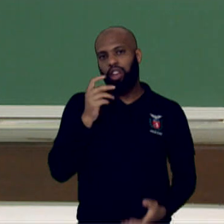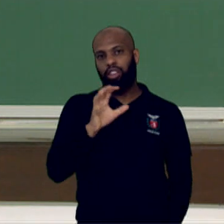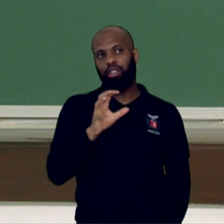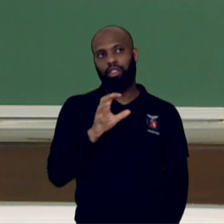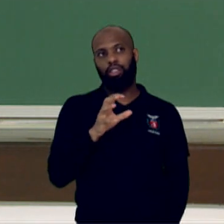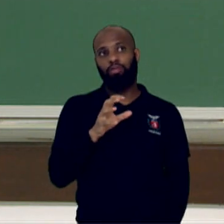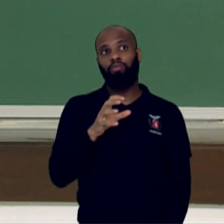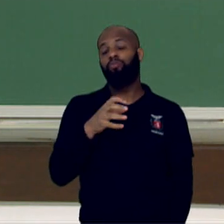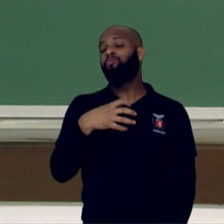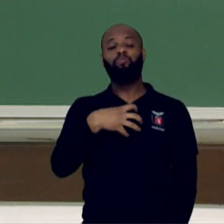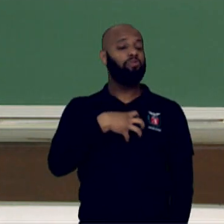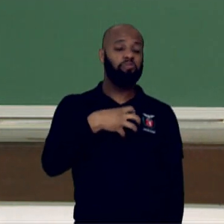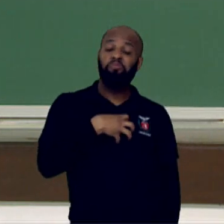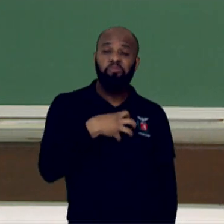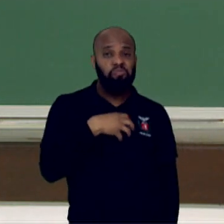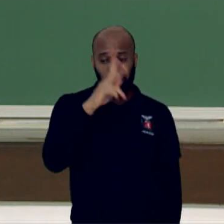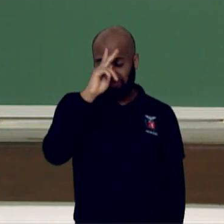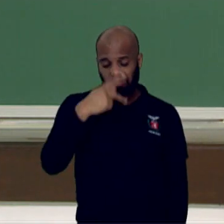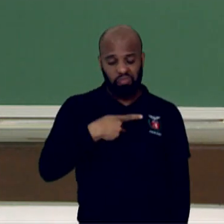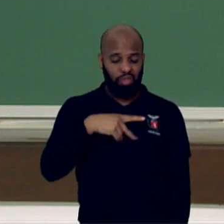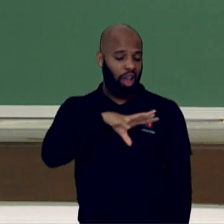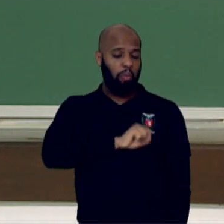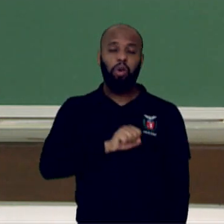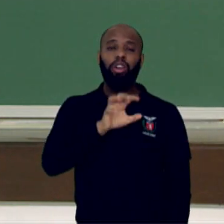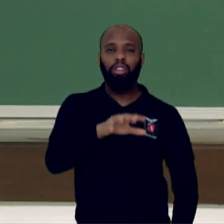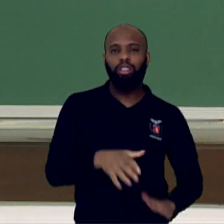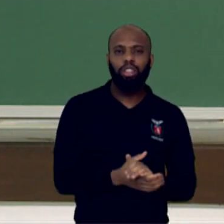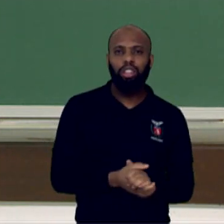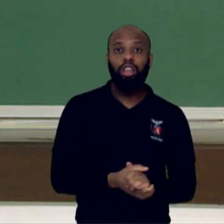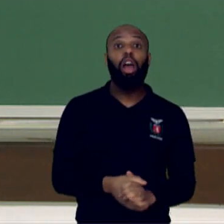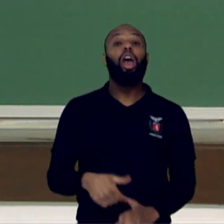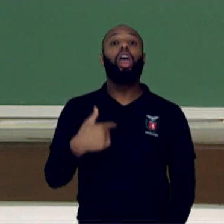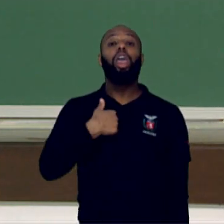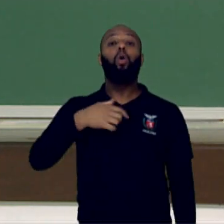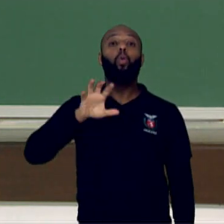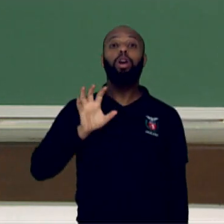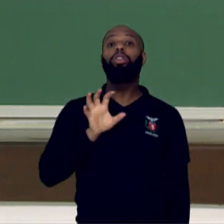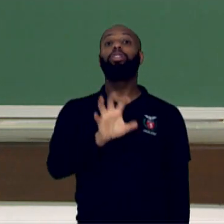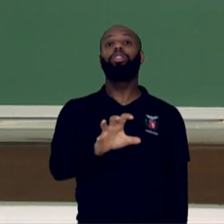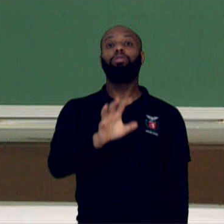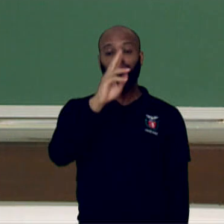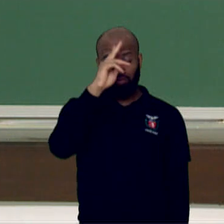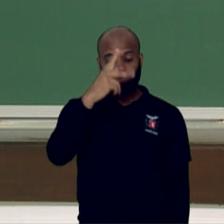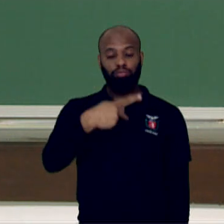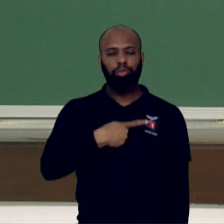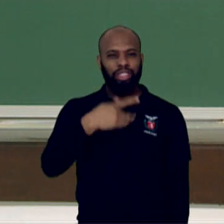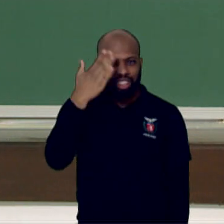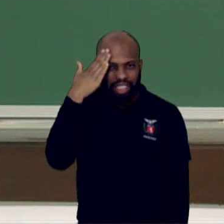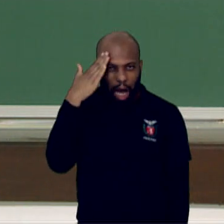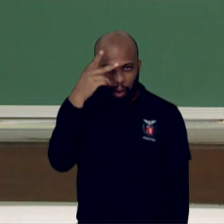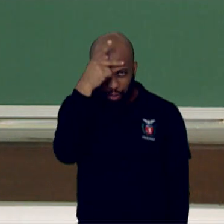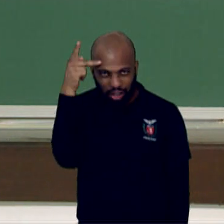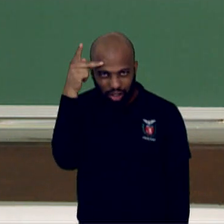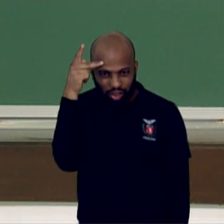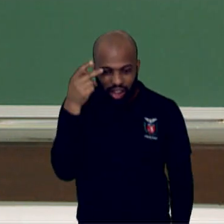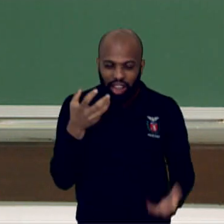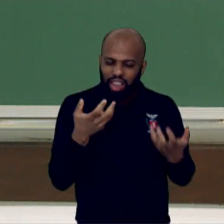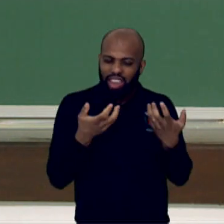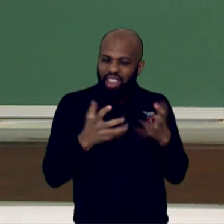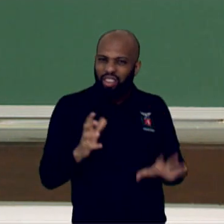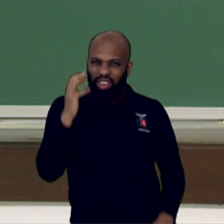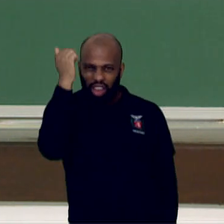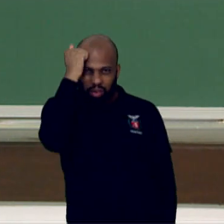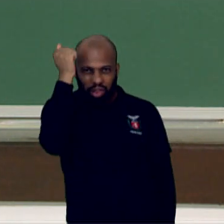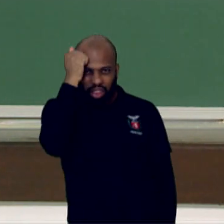é minha maneira de amar. Então, eu sou assim. Então, sabe aquelas pessoas que não se